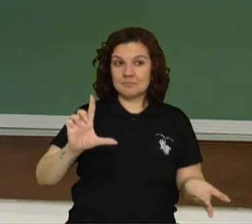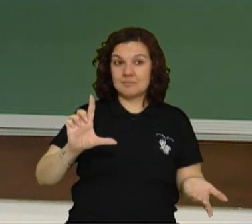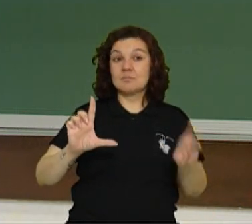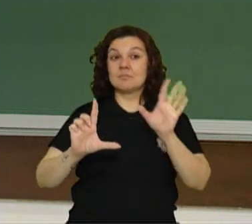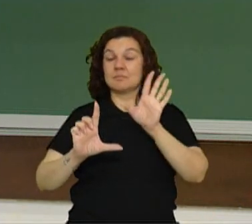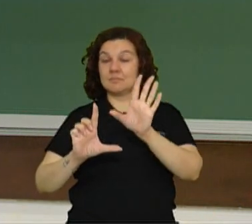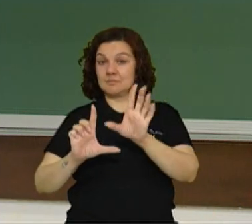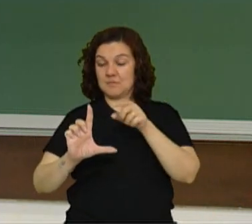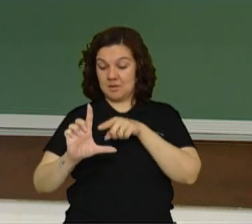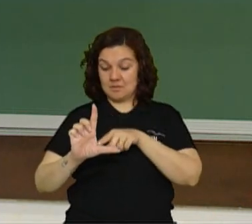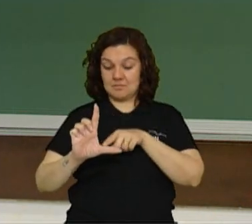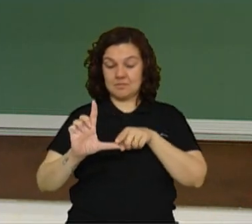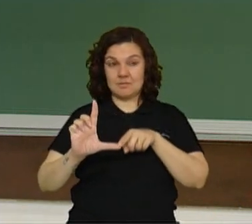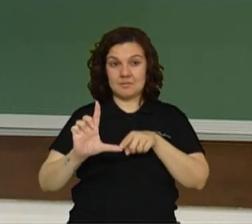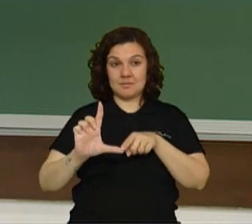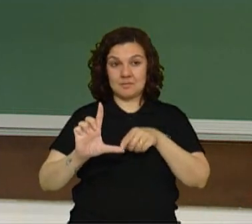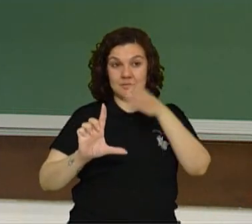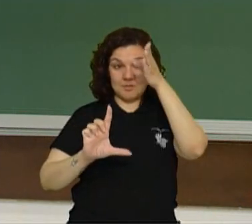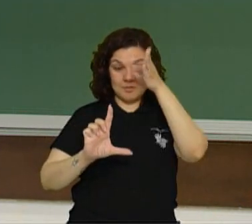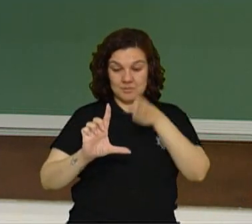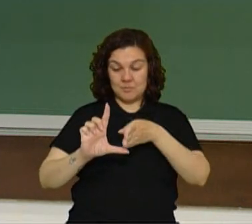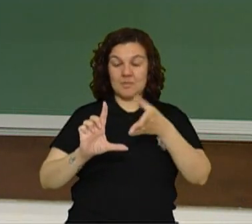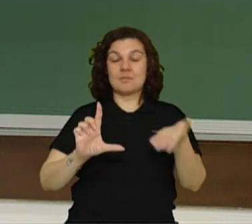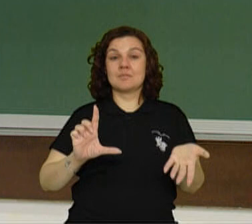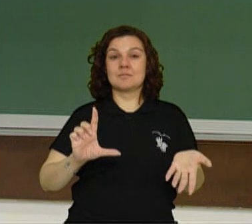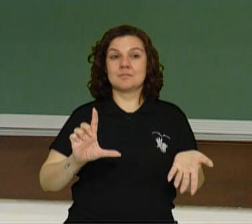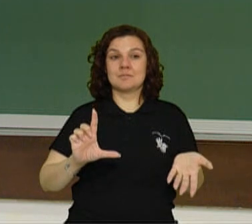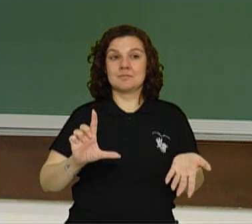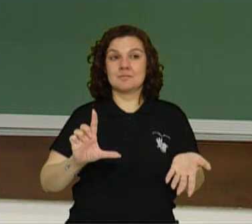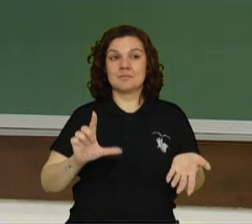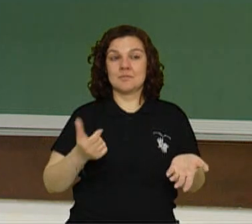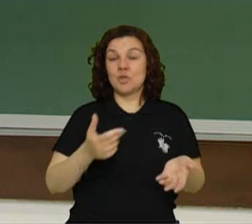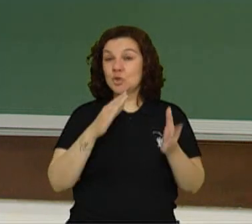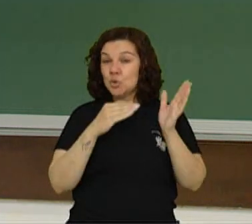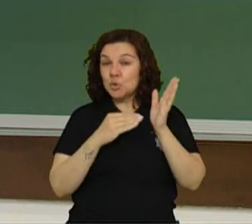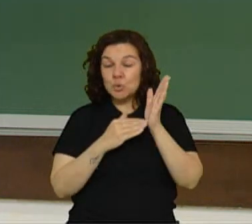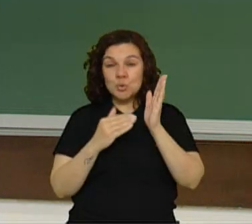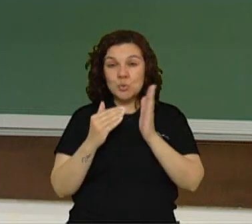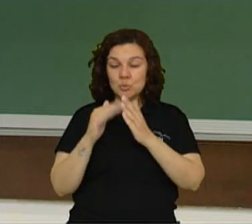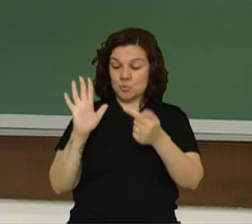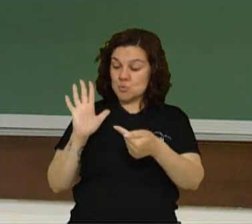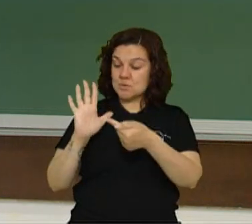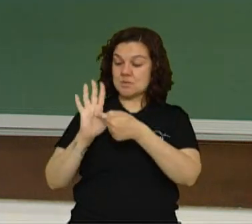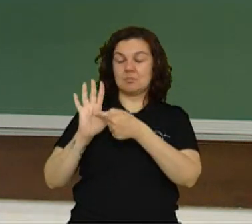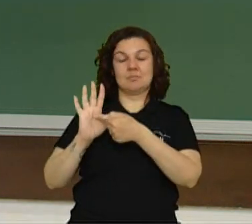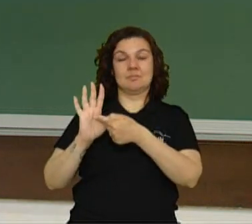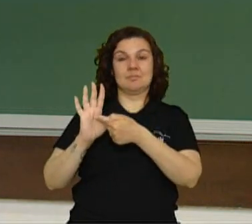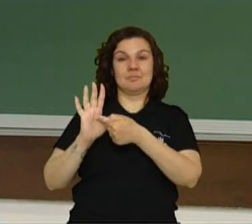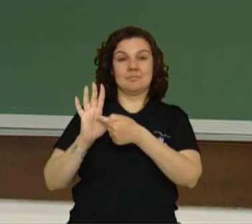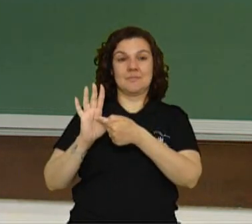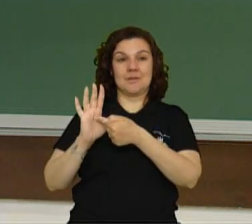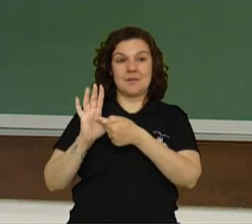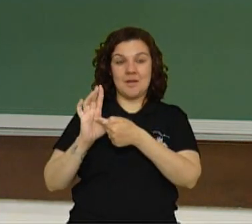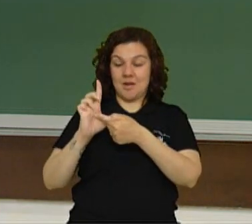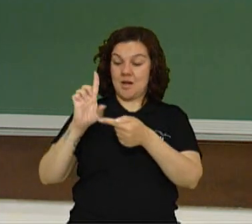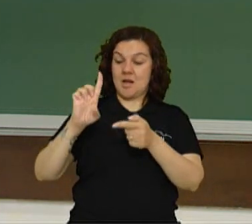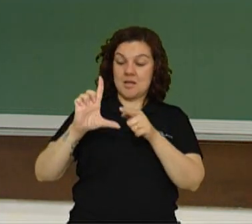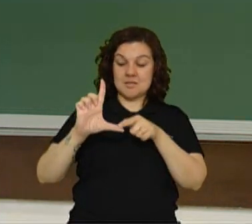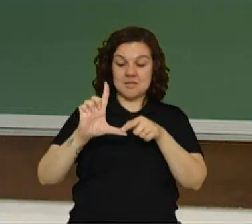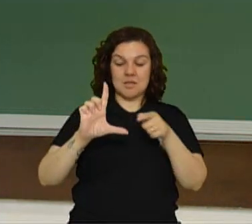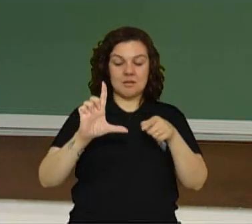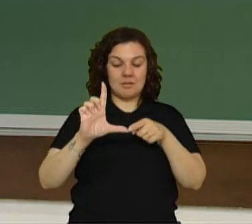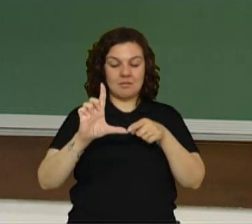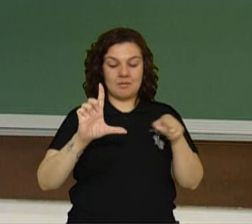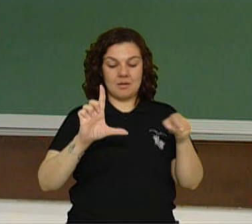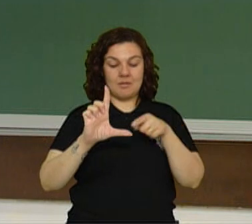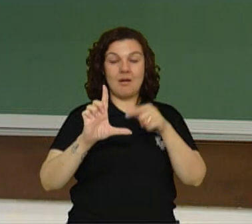que os vértices estão todos na metade da face. Estão todos no centro da face. Então, meia aresta